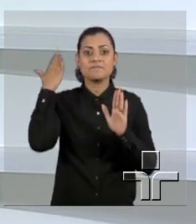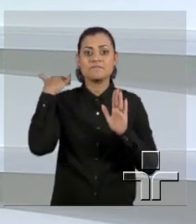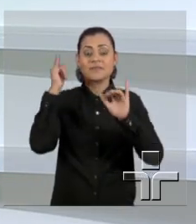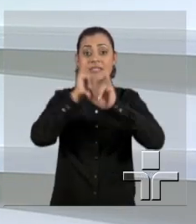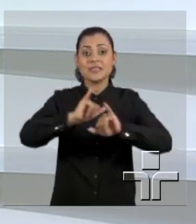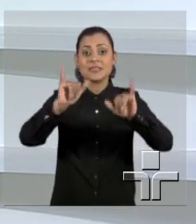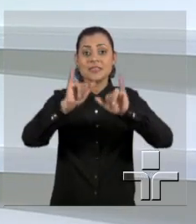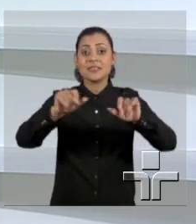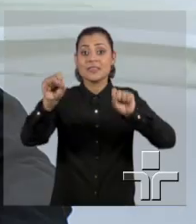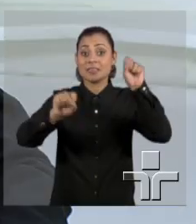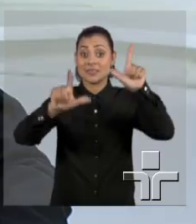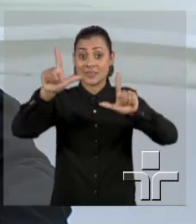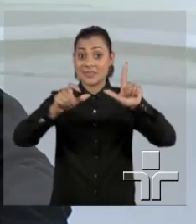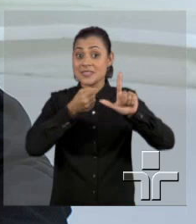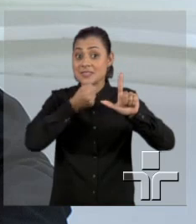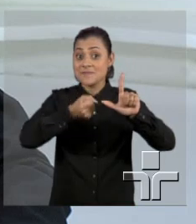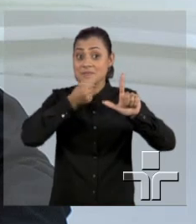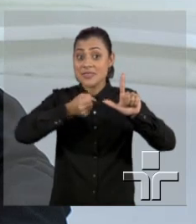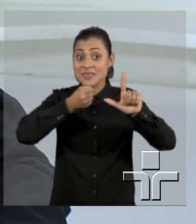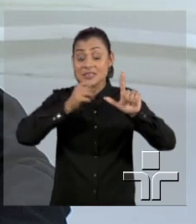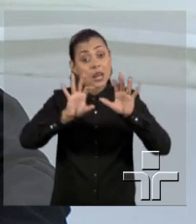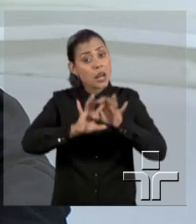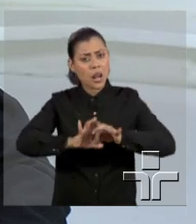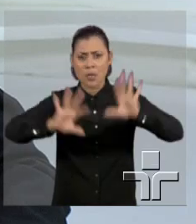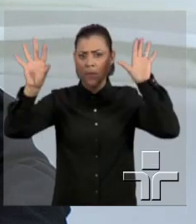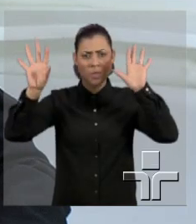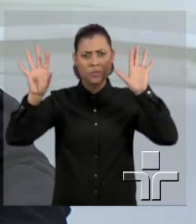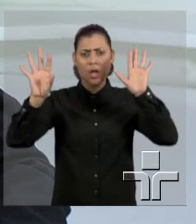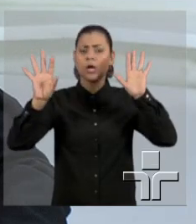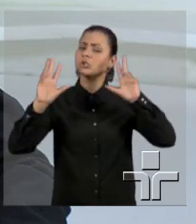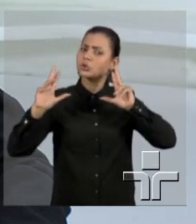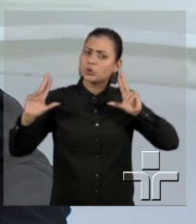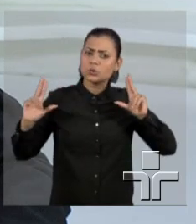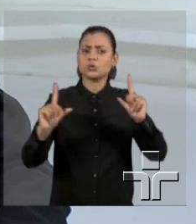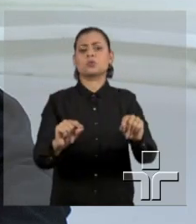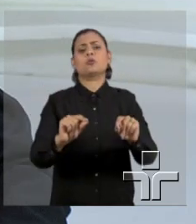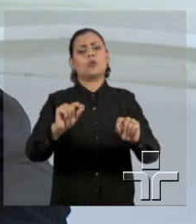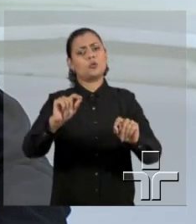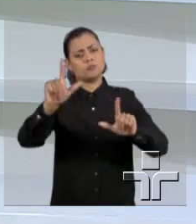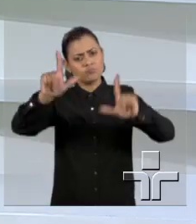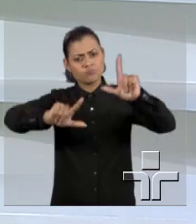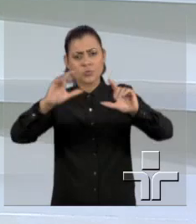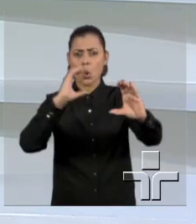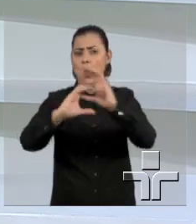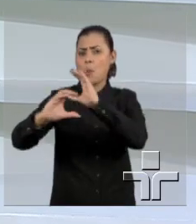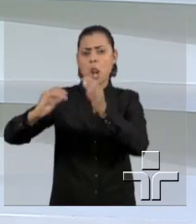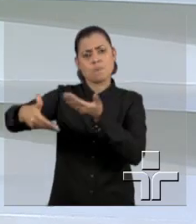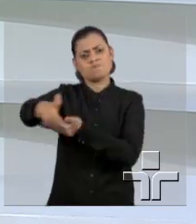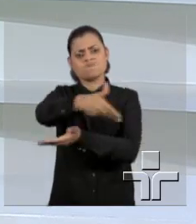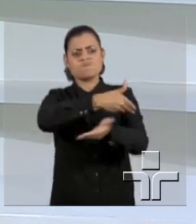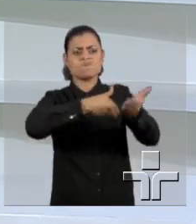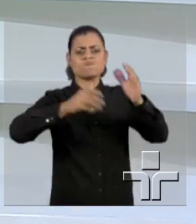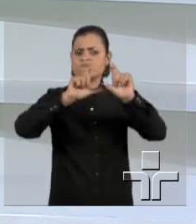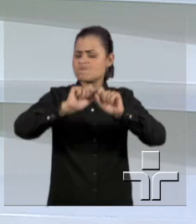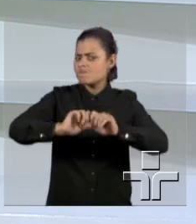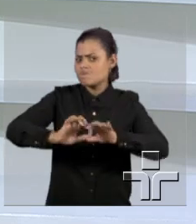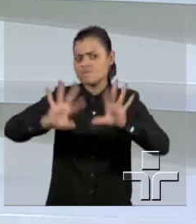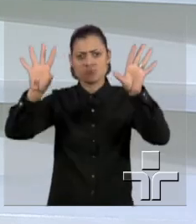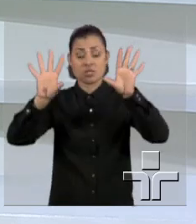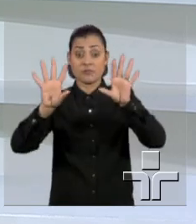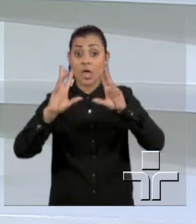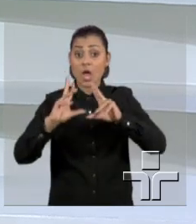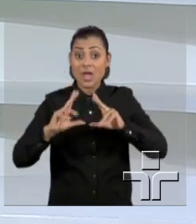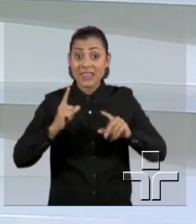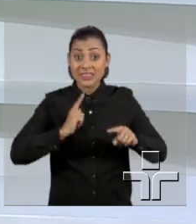e garantiu absoluta liberdade de imprensa estendida ao humor, a toda atividade de comunicação e baniu toda forma